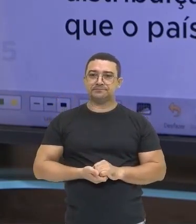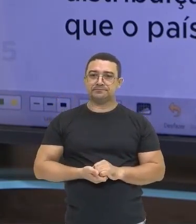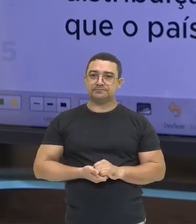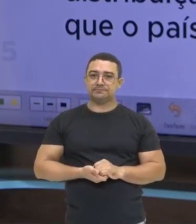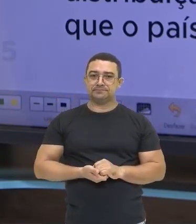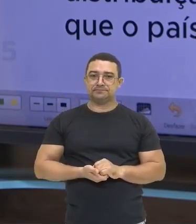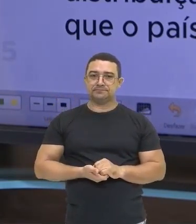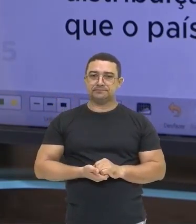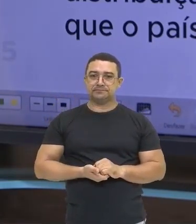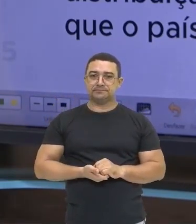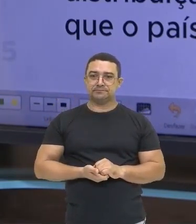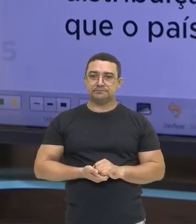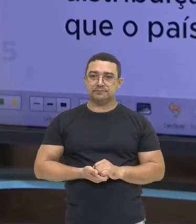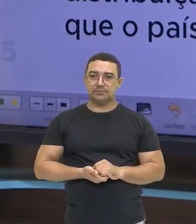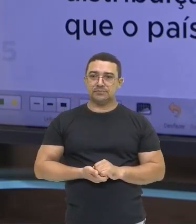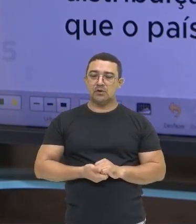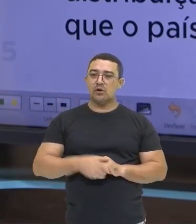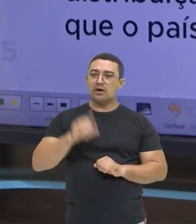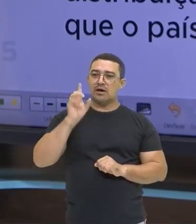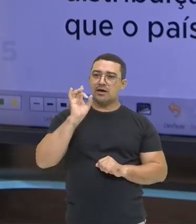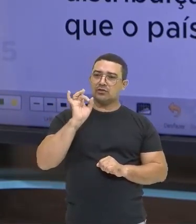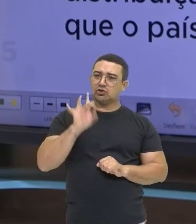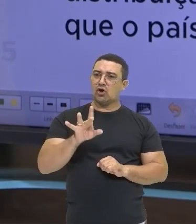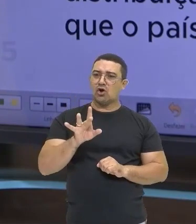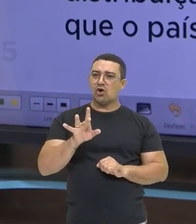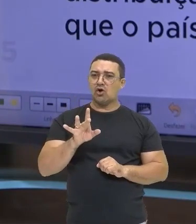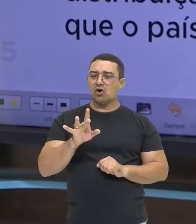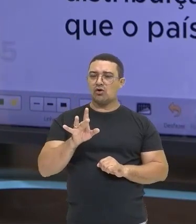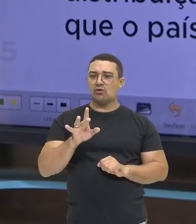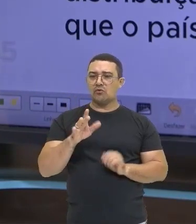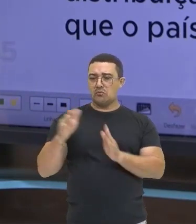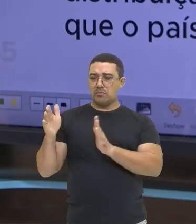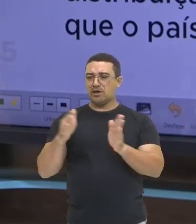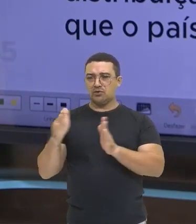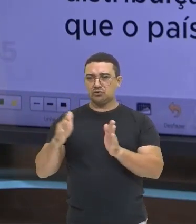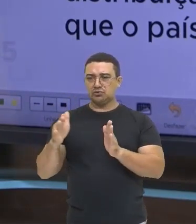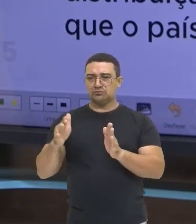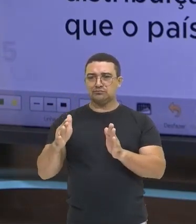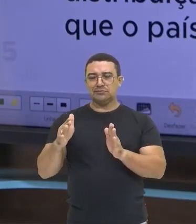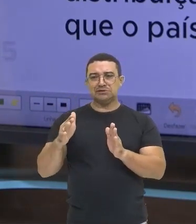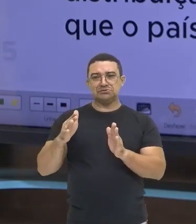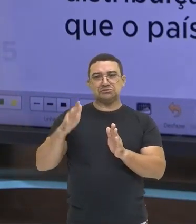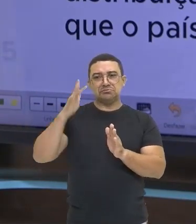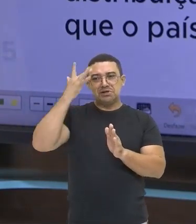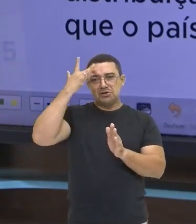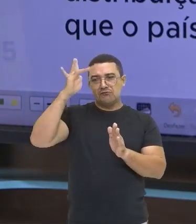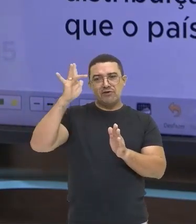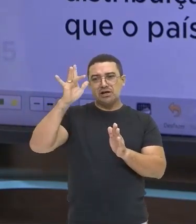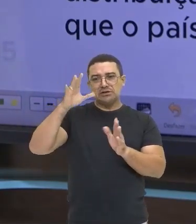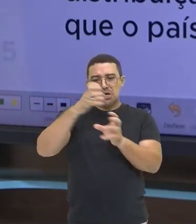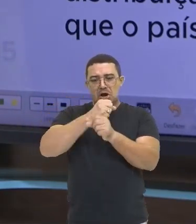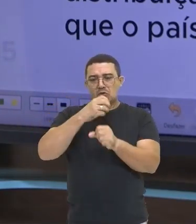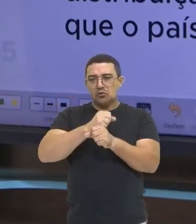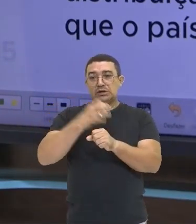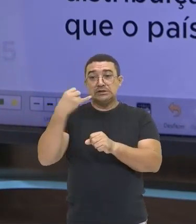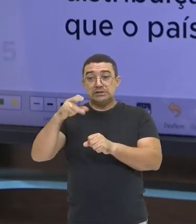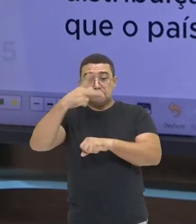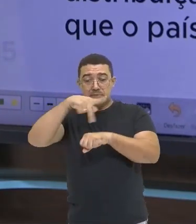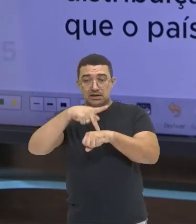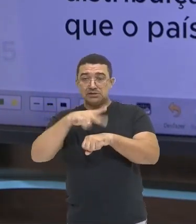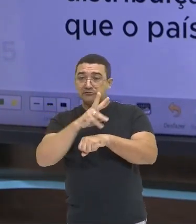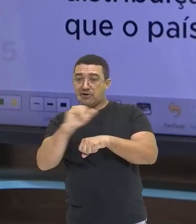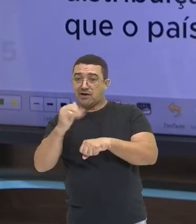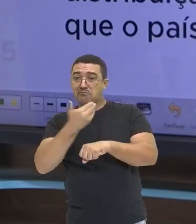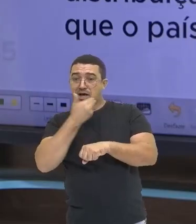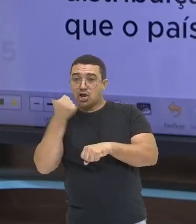a desigualdade de renda só naquele ponto e não leva em consideração se esse país vai ter uma melhora ou se ele vai piorar também, porque isso pode